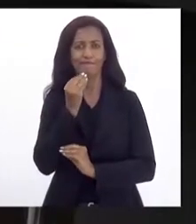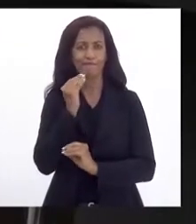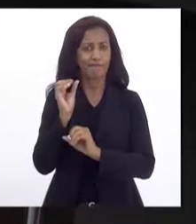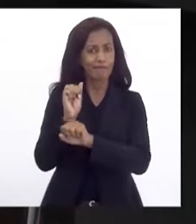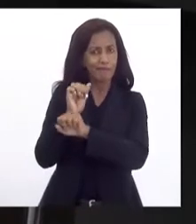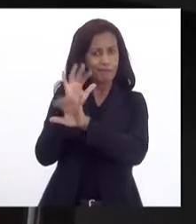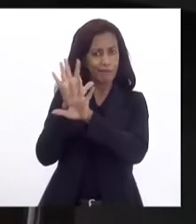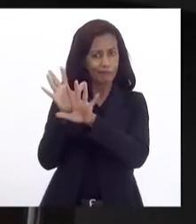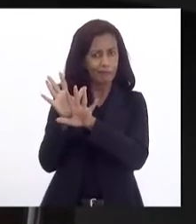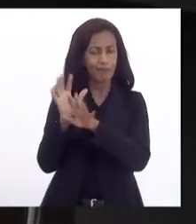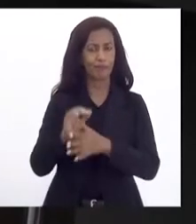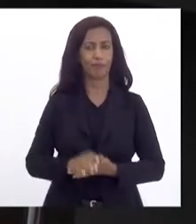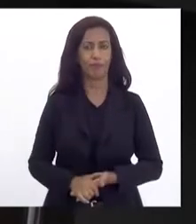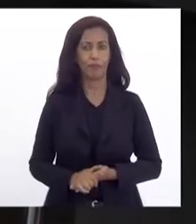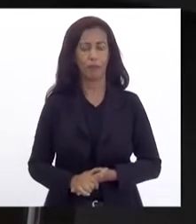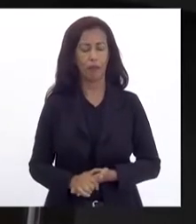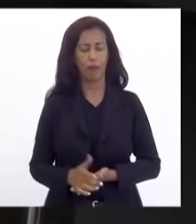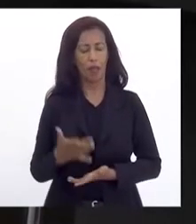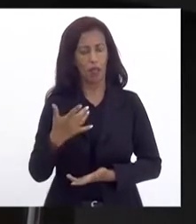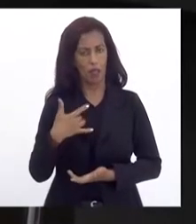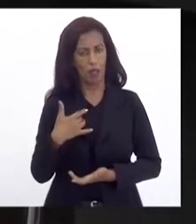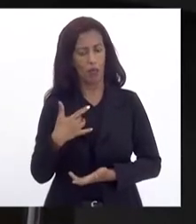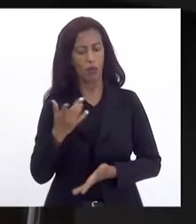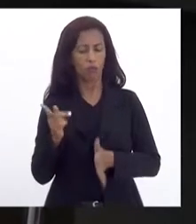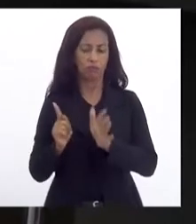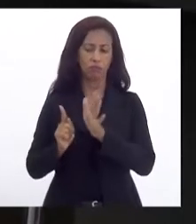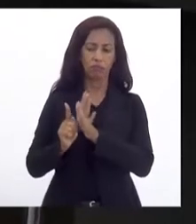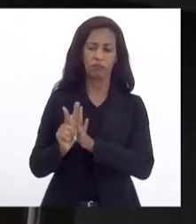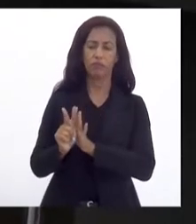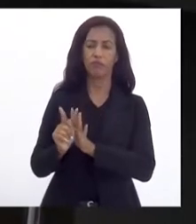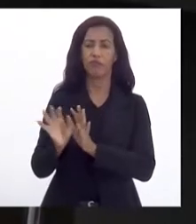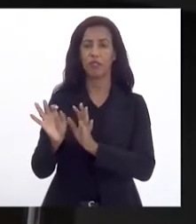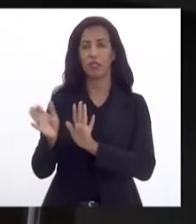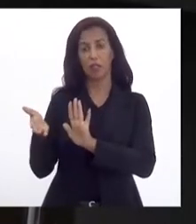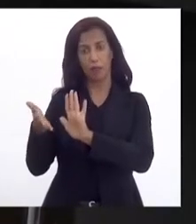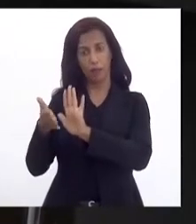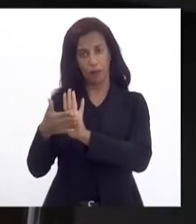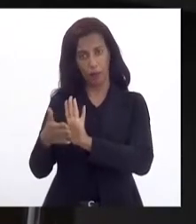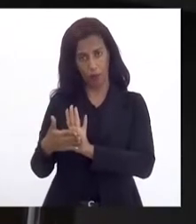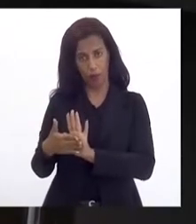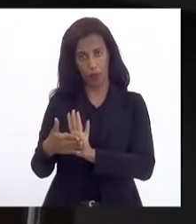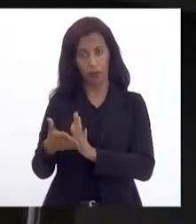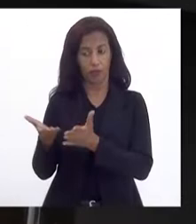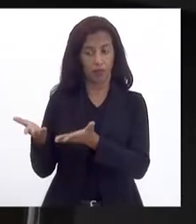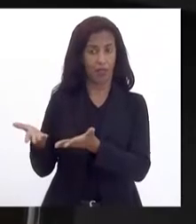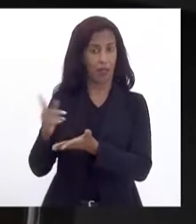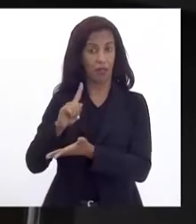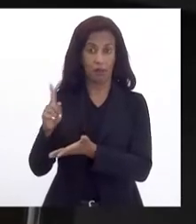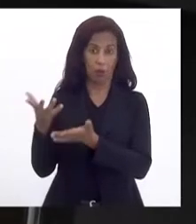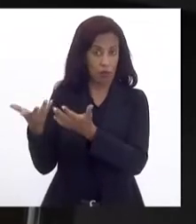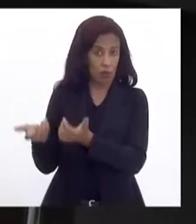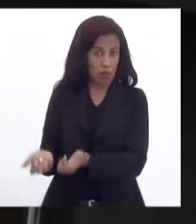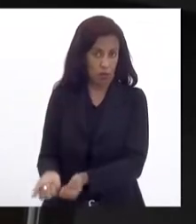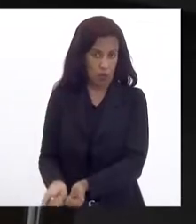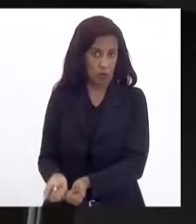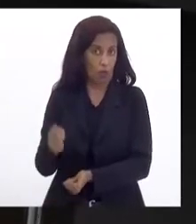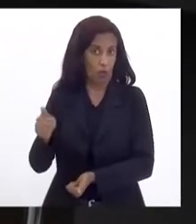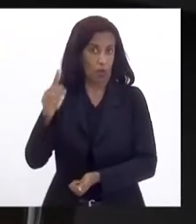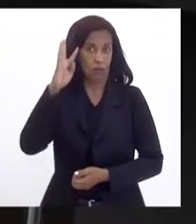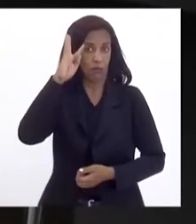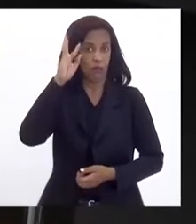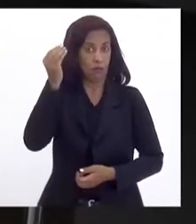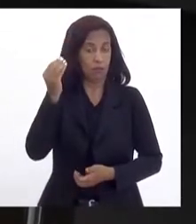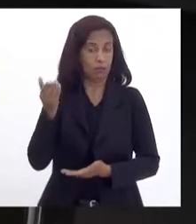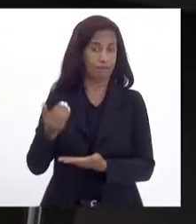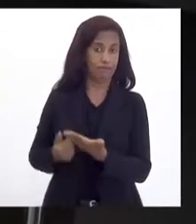Eu fiz essa proposta, que não foi aceita pela autora, a quem cabe a decisão,